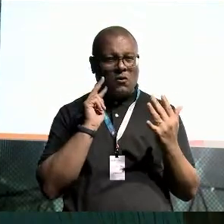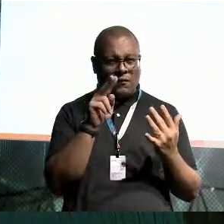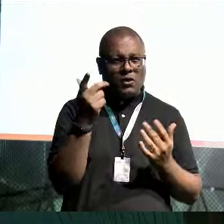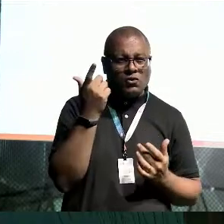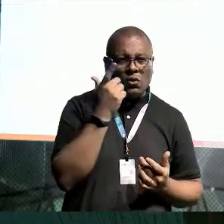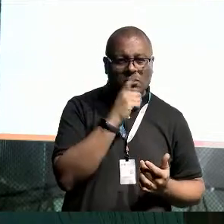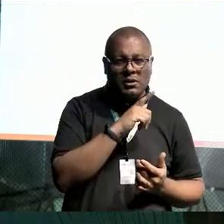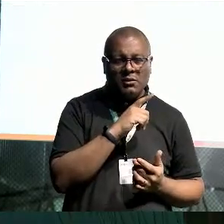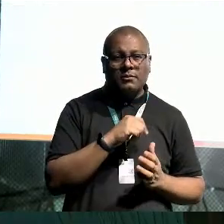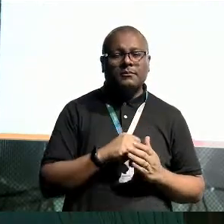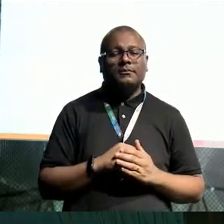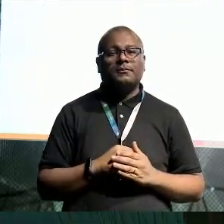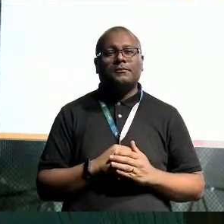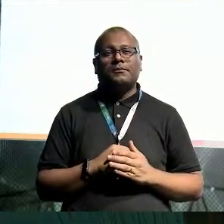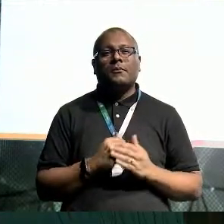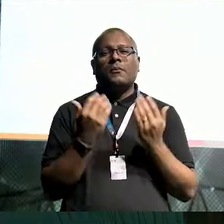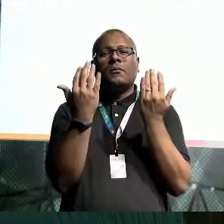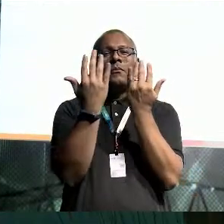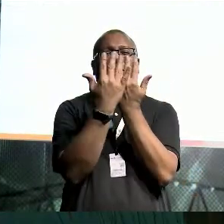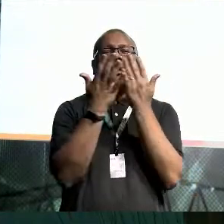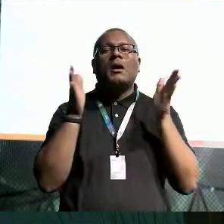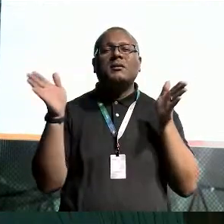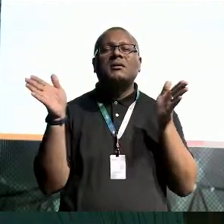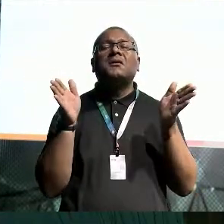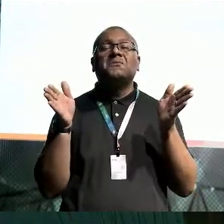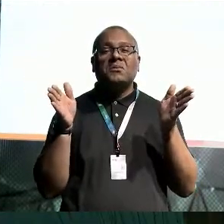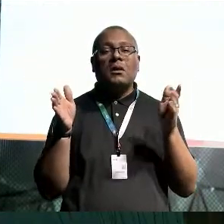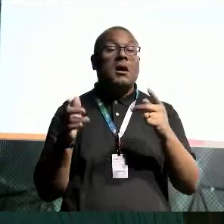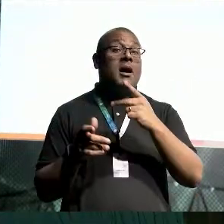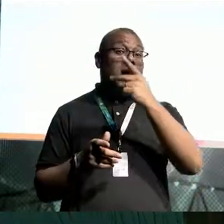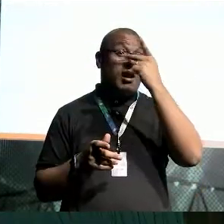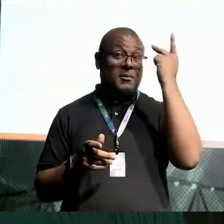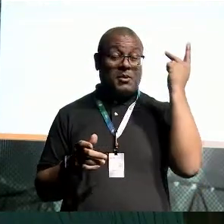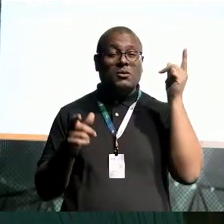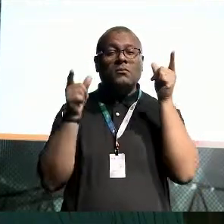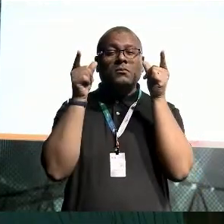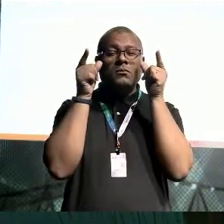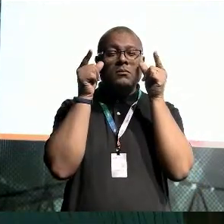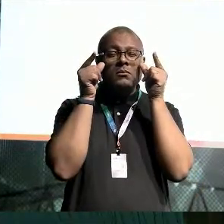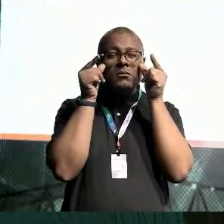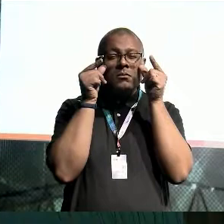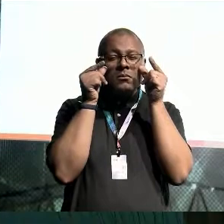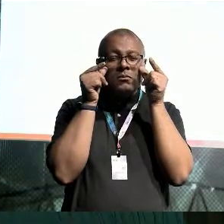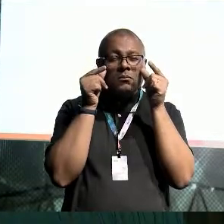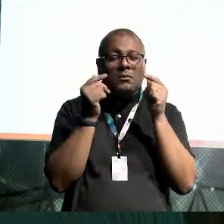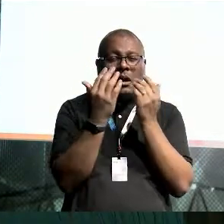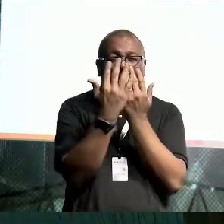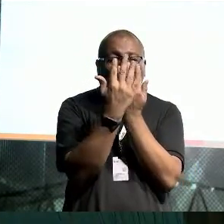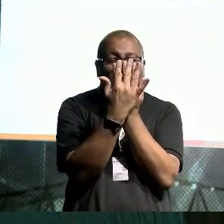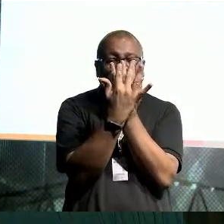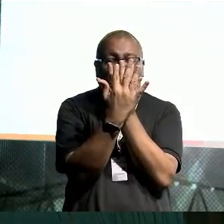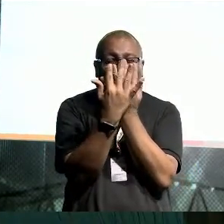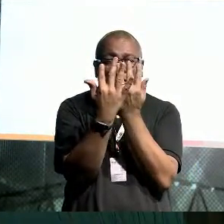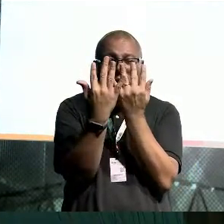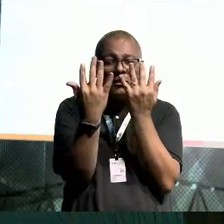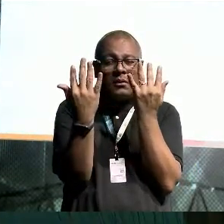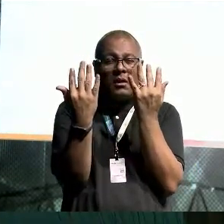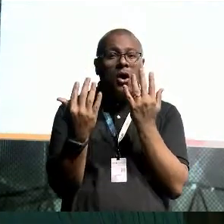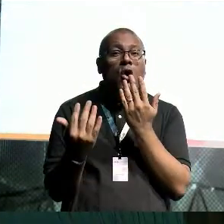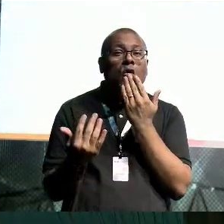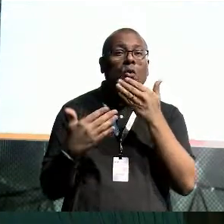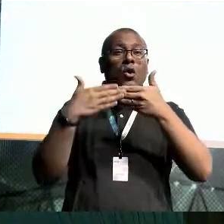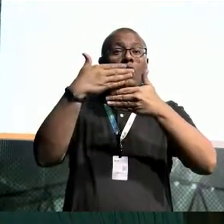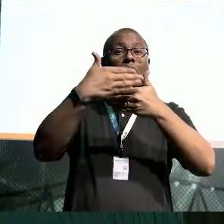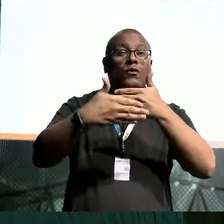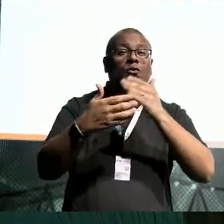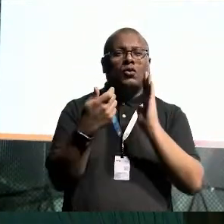que seria um contraste acessível aqui? A pessoa que tem baixa visão, ela consegue distinguir o que é uma cor de fundo